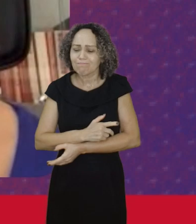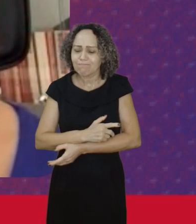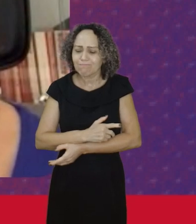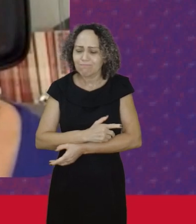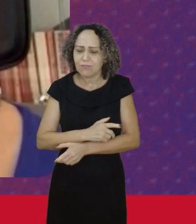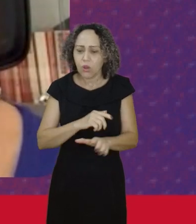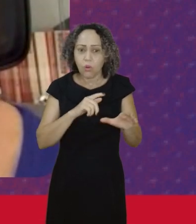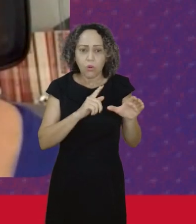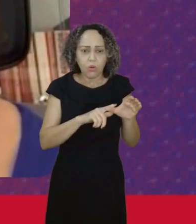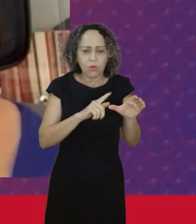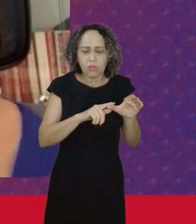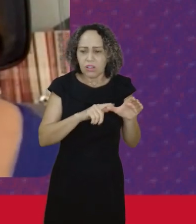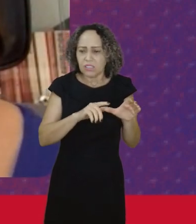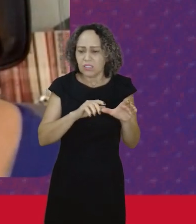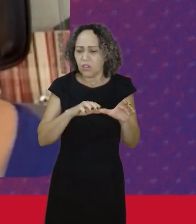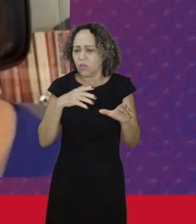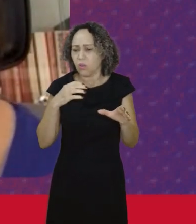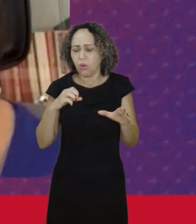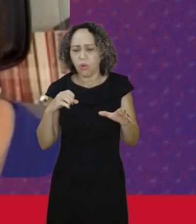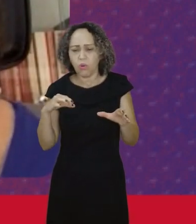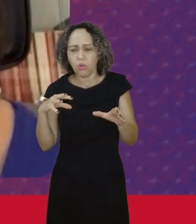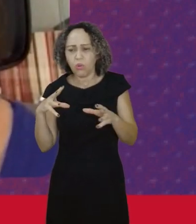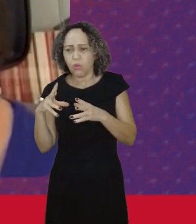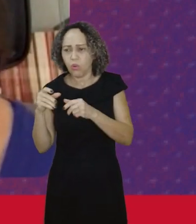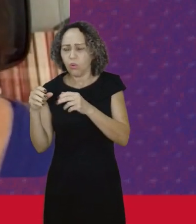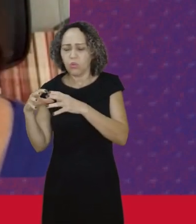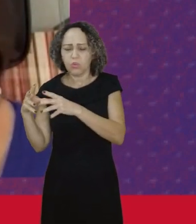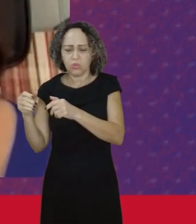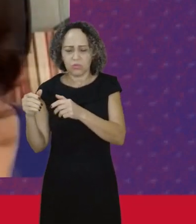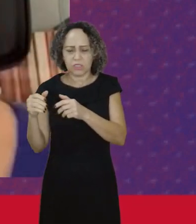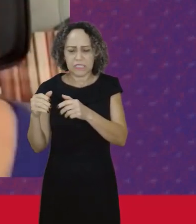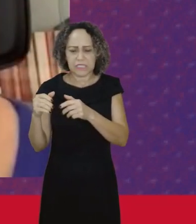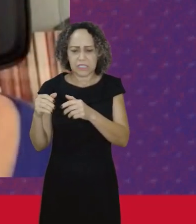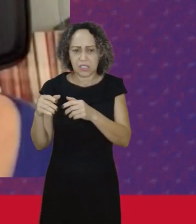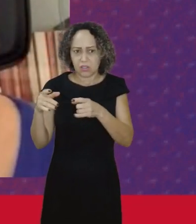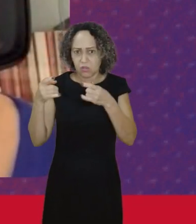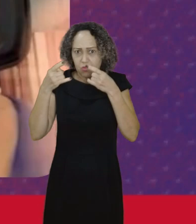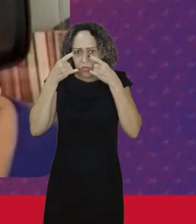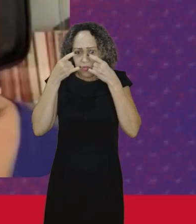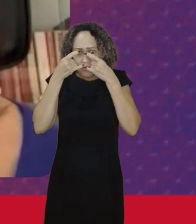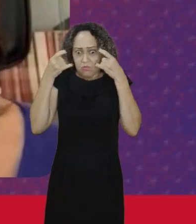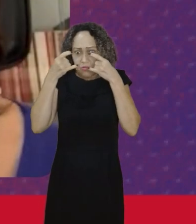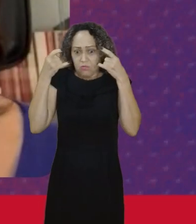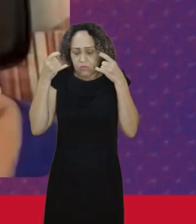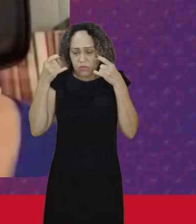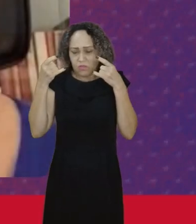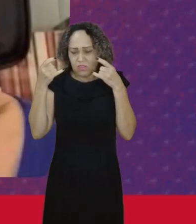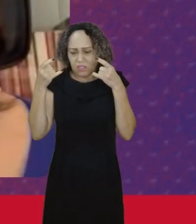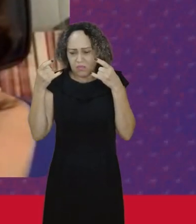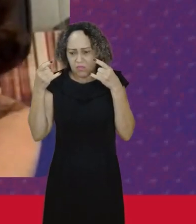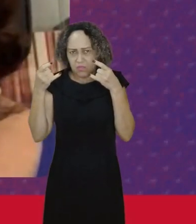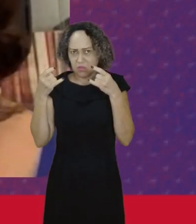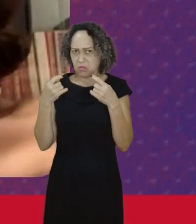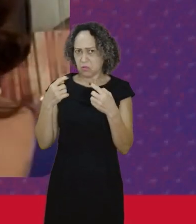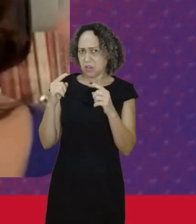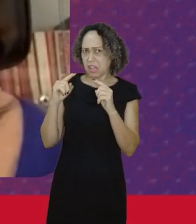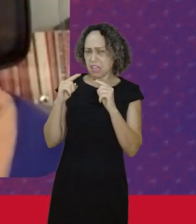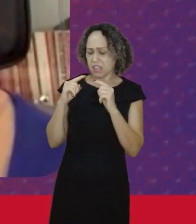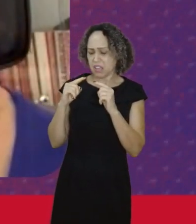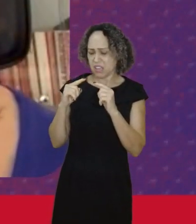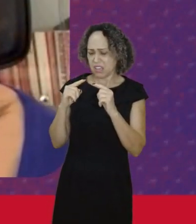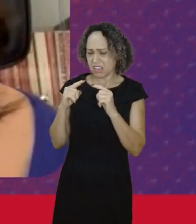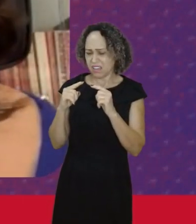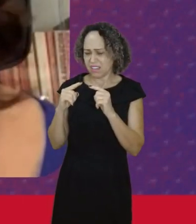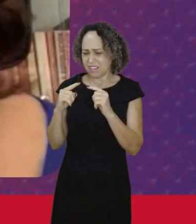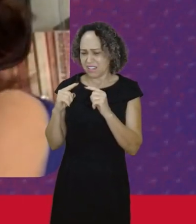parte, como se o capitalismo tivesse que ser eterno, não pudesse ser criticado, não oferecesse